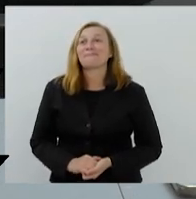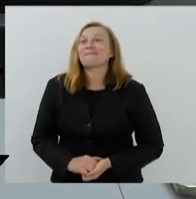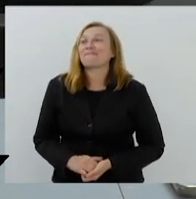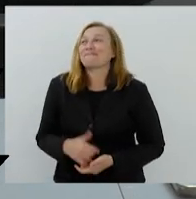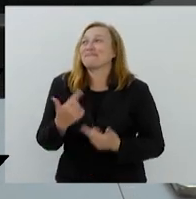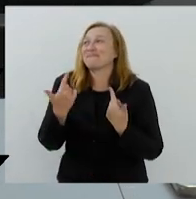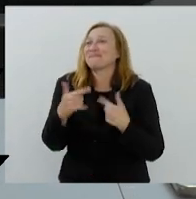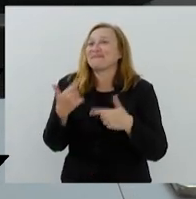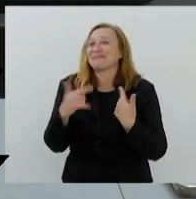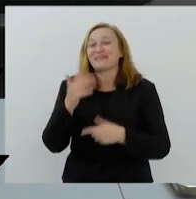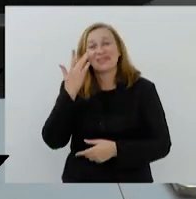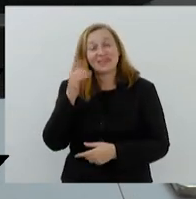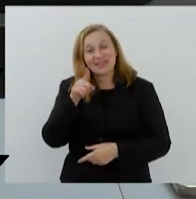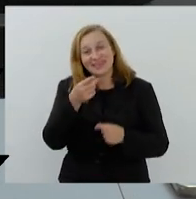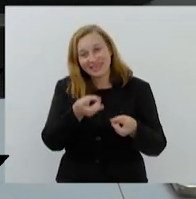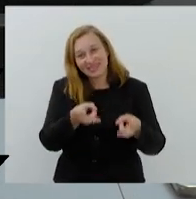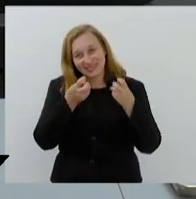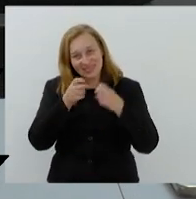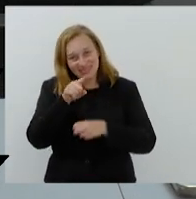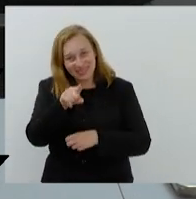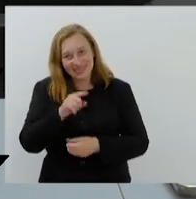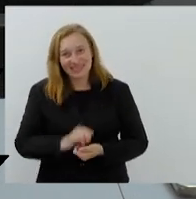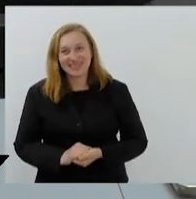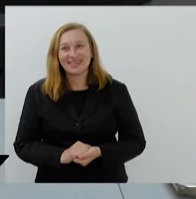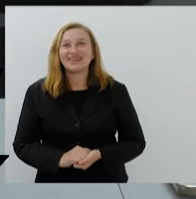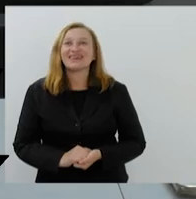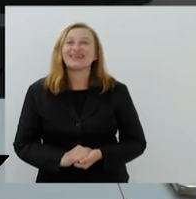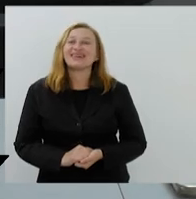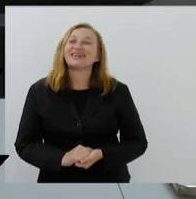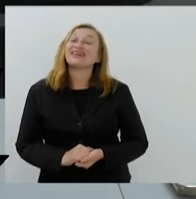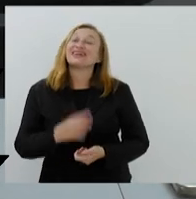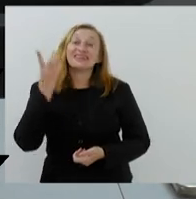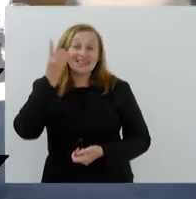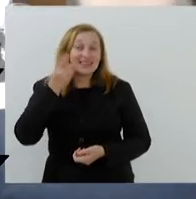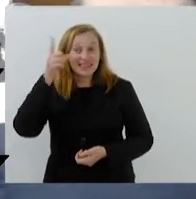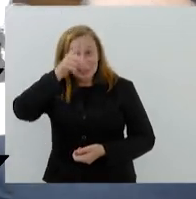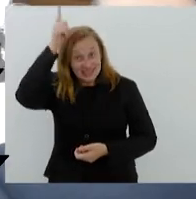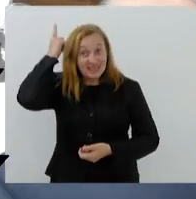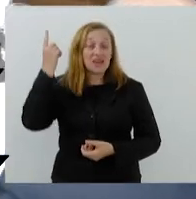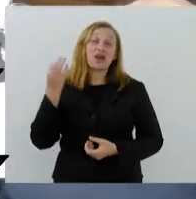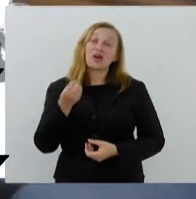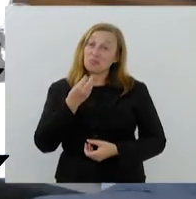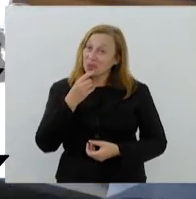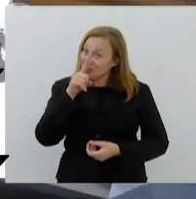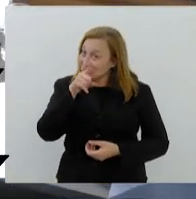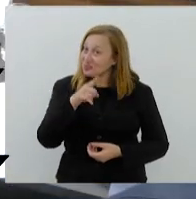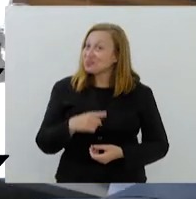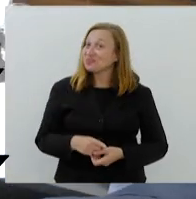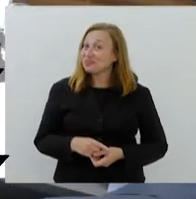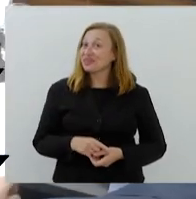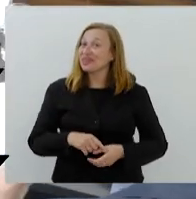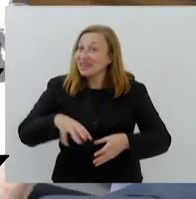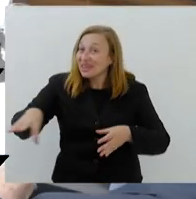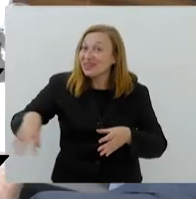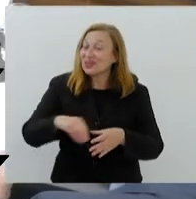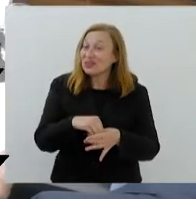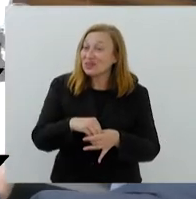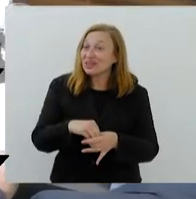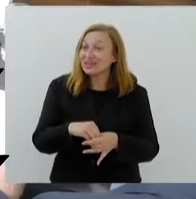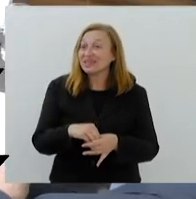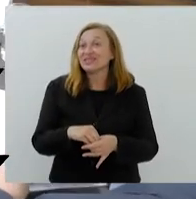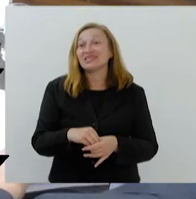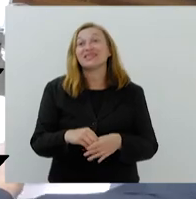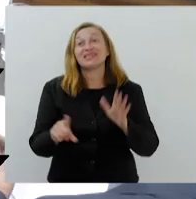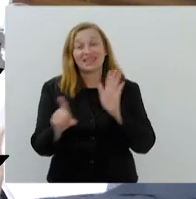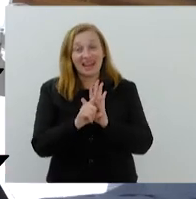Eu acho essa observação... Eu acho que ia ajudar. Essa observação do deputado Luiz Paulo é tão pertinente que ela devia ser incorporada no texto da